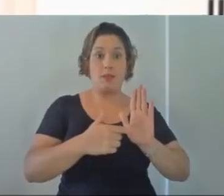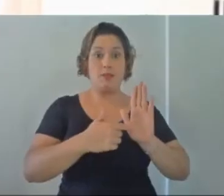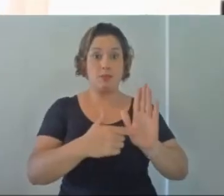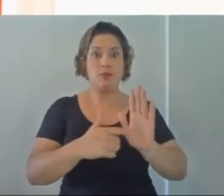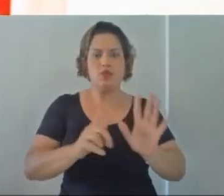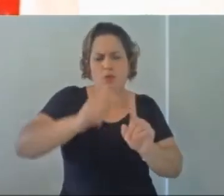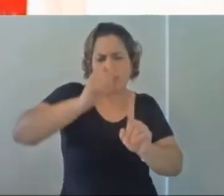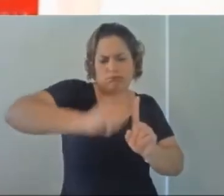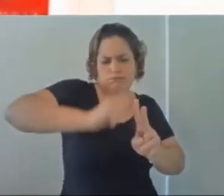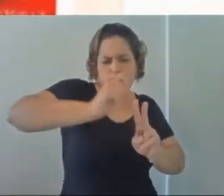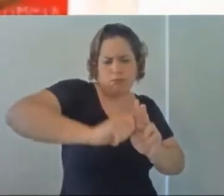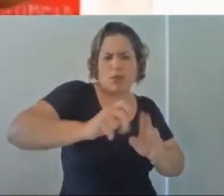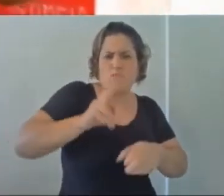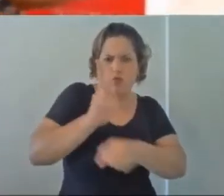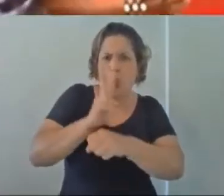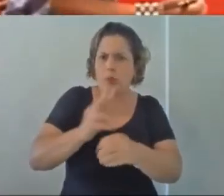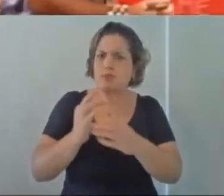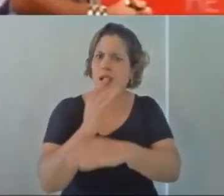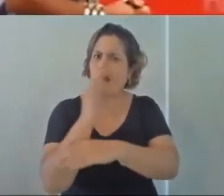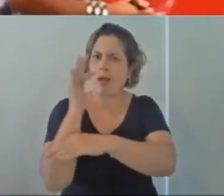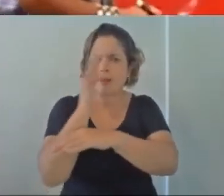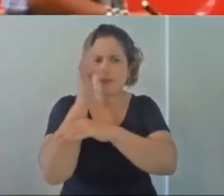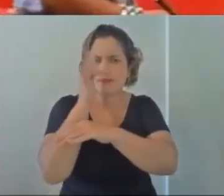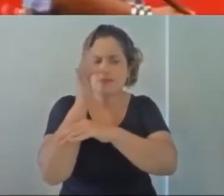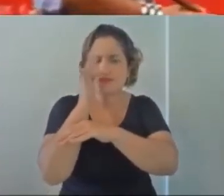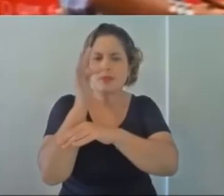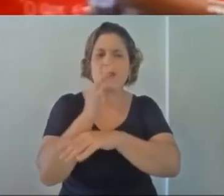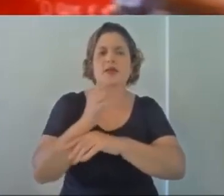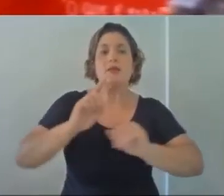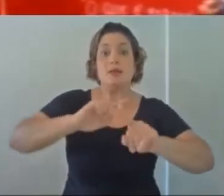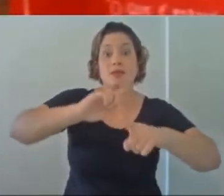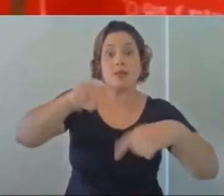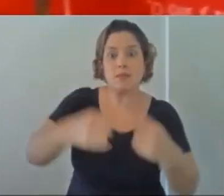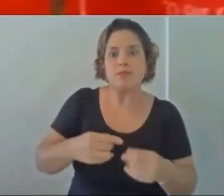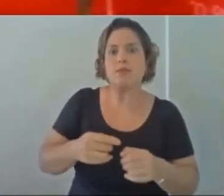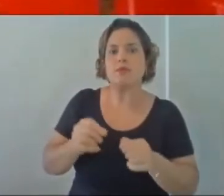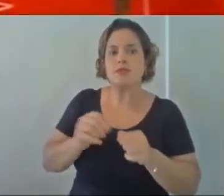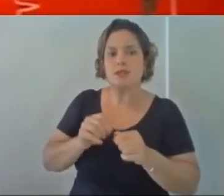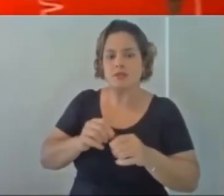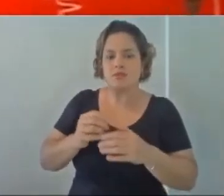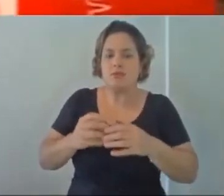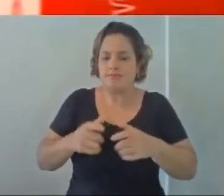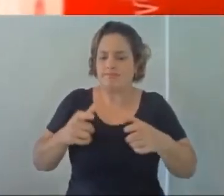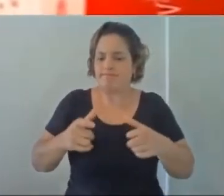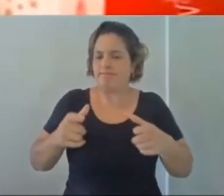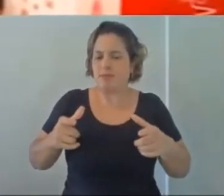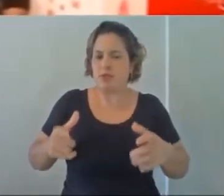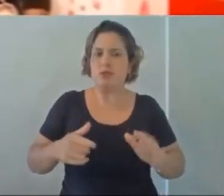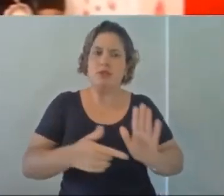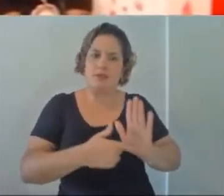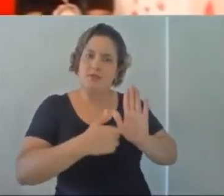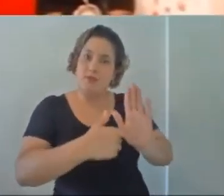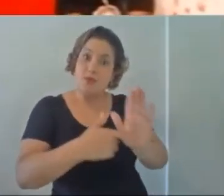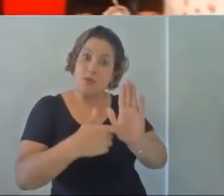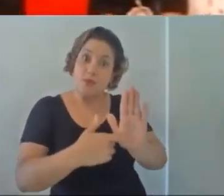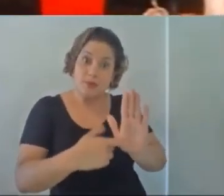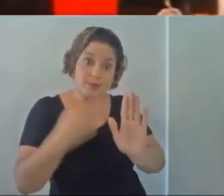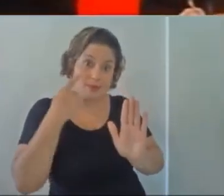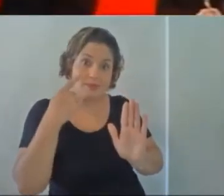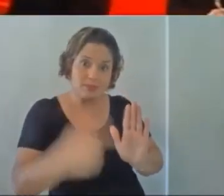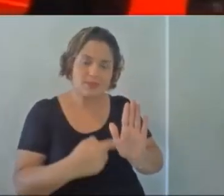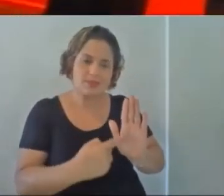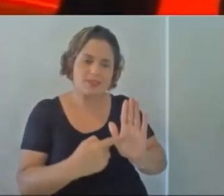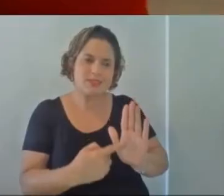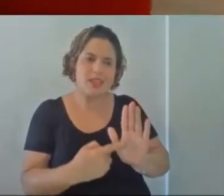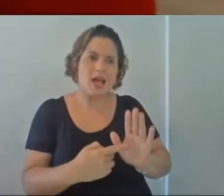durante alguns meses ela foi cuidada lá, e depois a gente plantou essa exposição, né, materializada na bananeira. A gente levou a